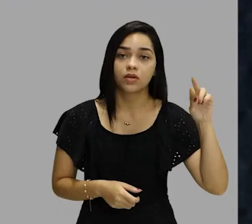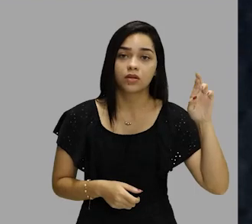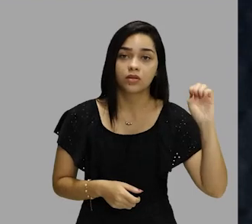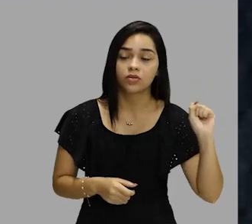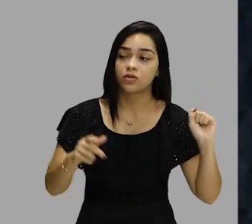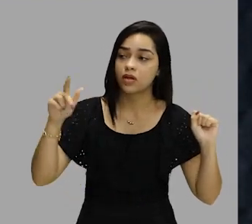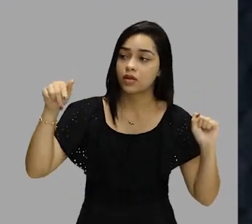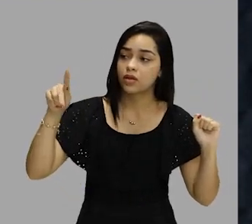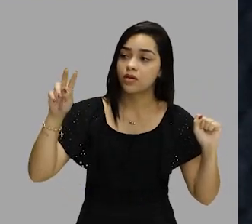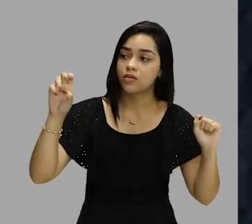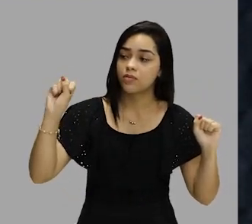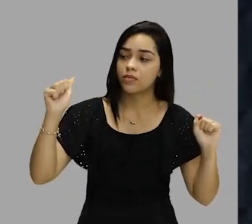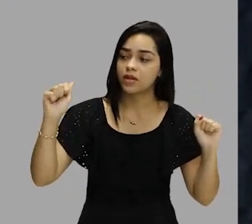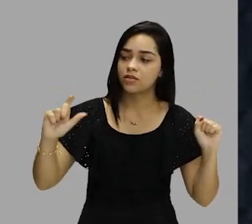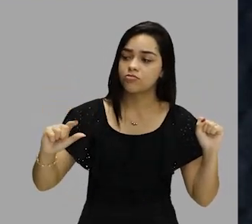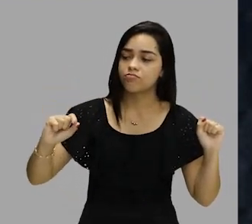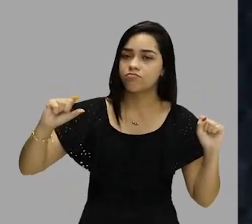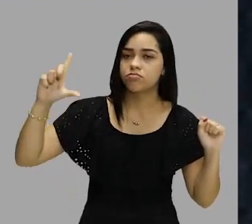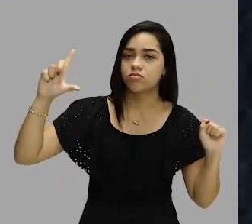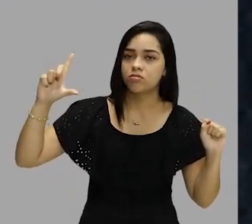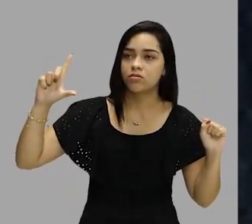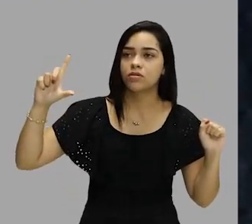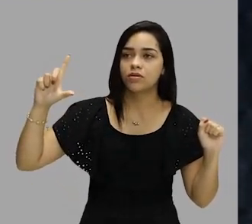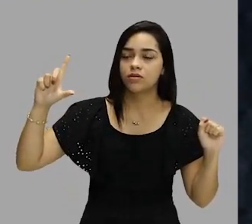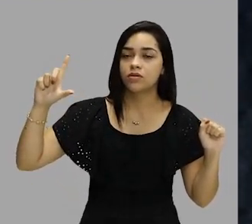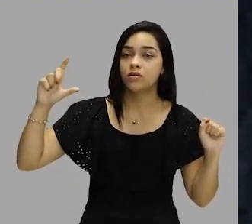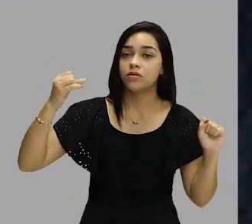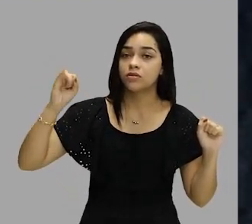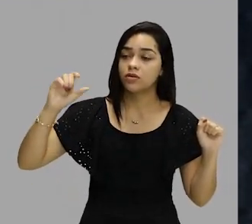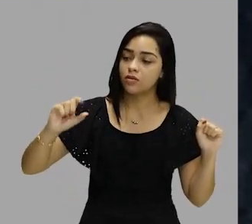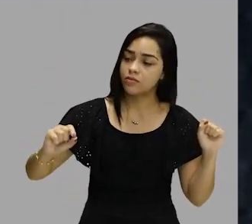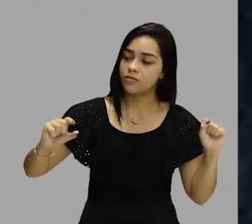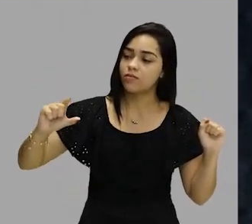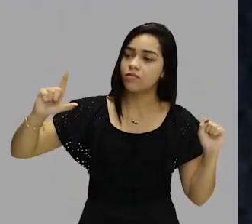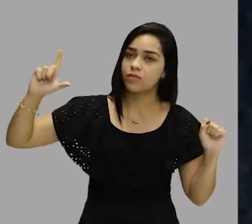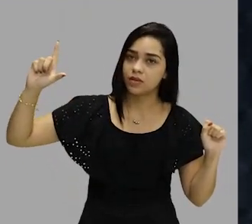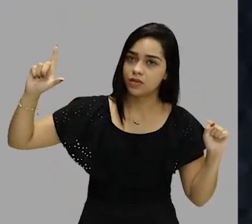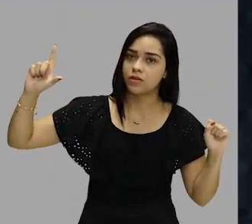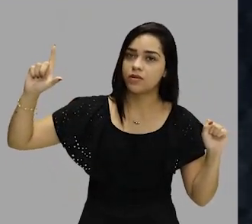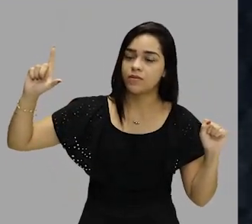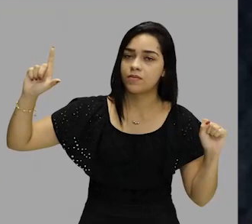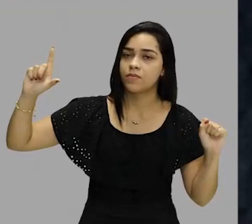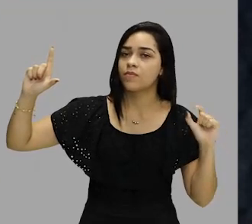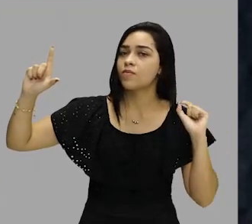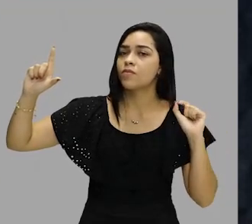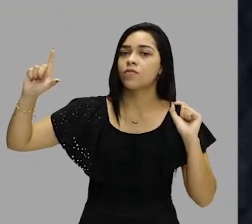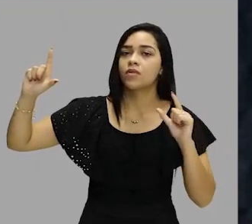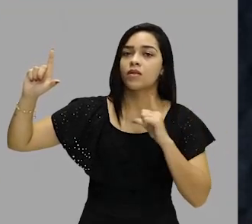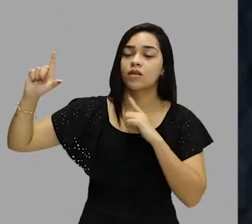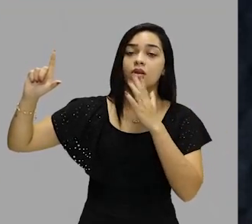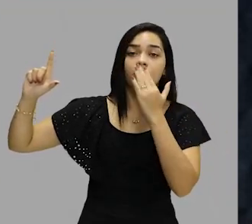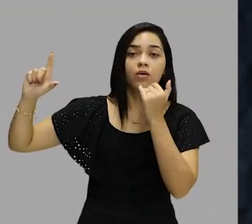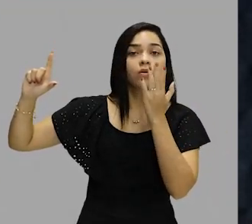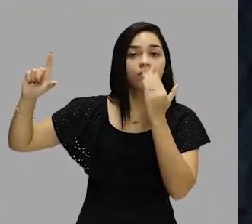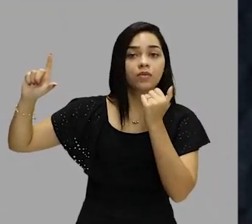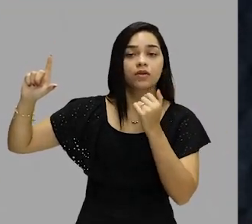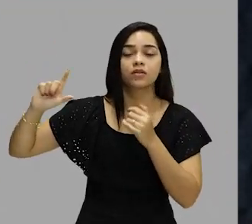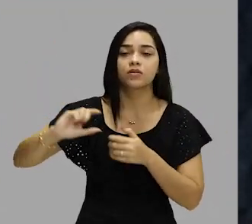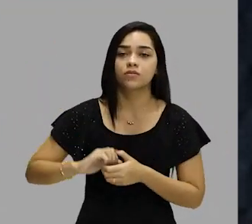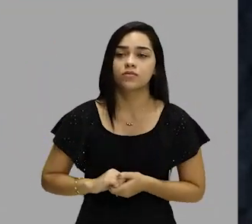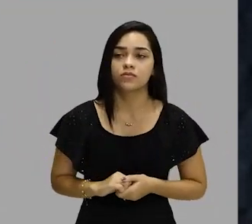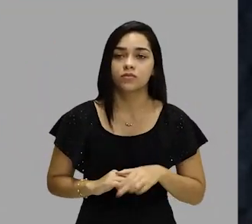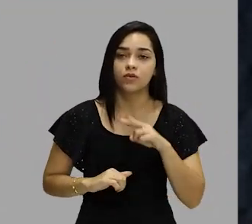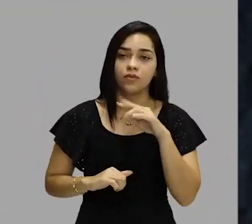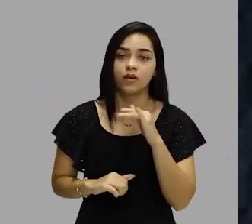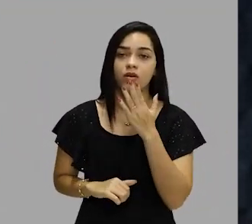população de presas começa a subir. Se a população de presas começa a subir, tem muito alimento para os predadores. Aí